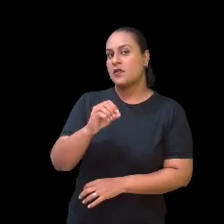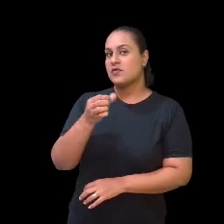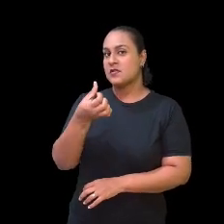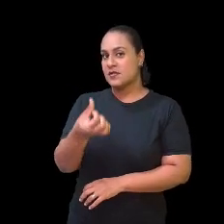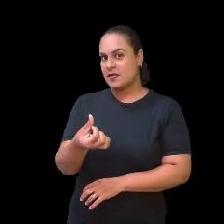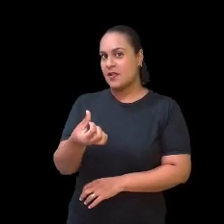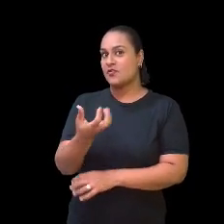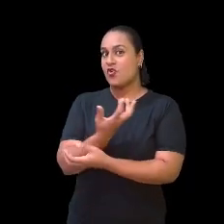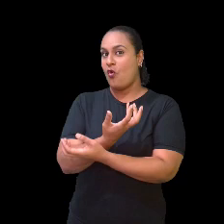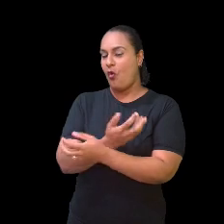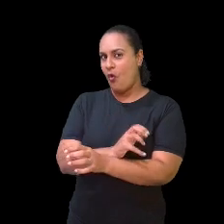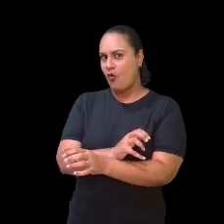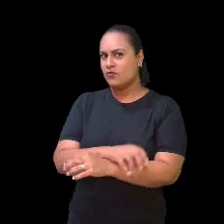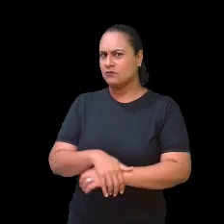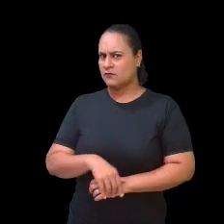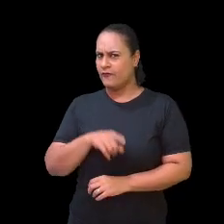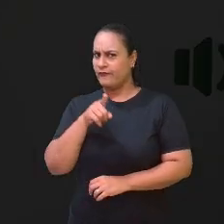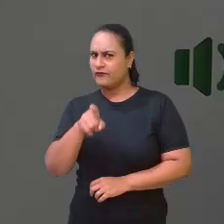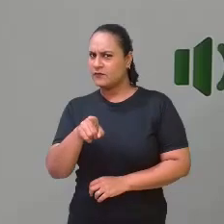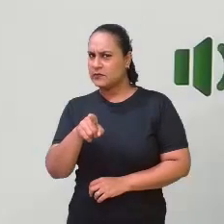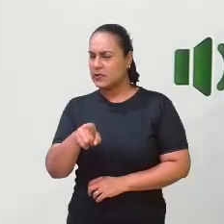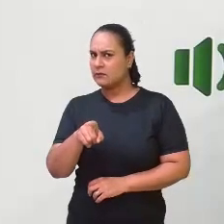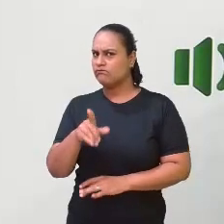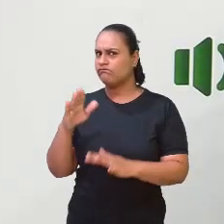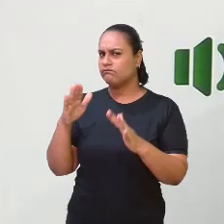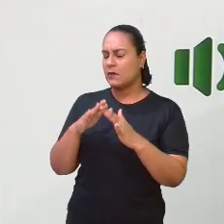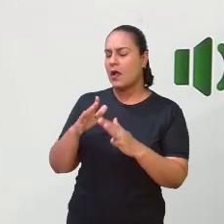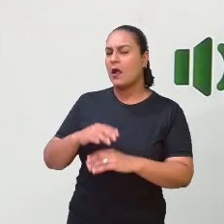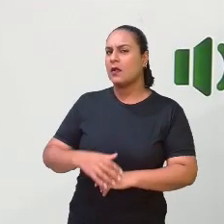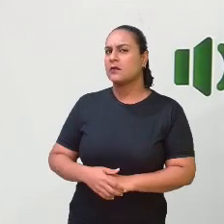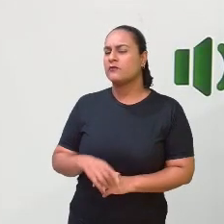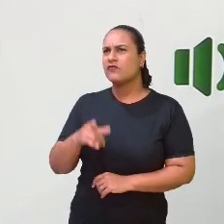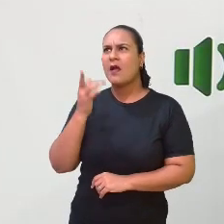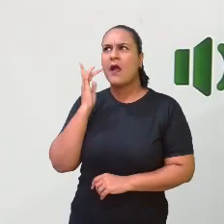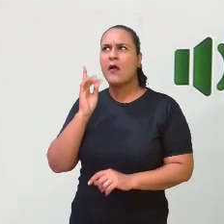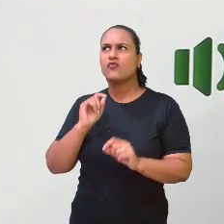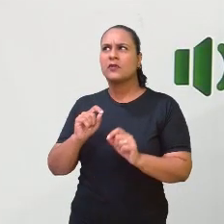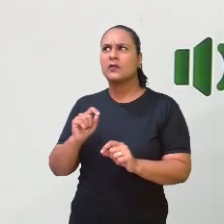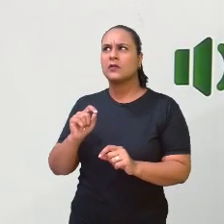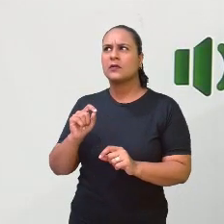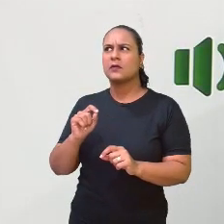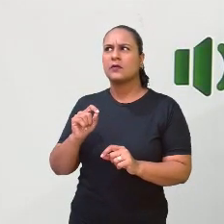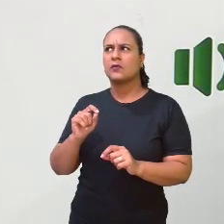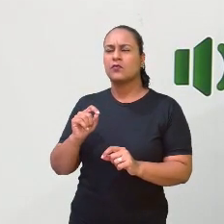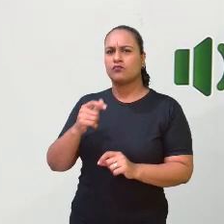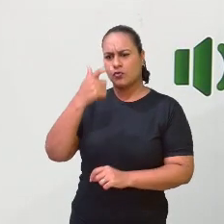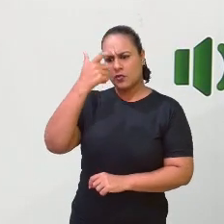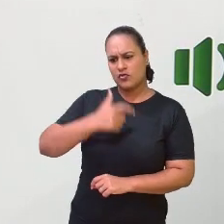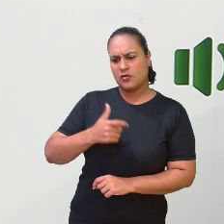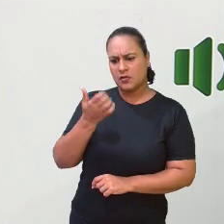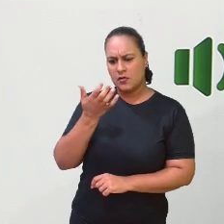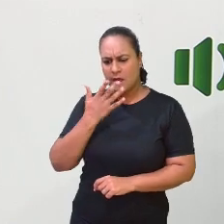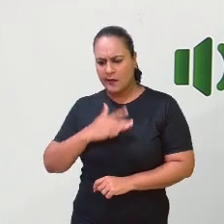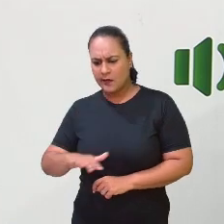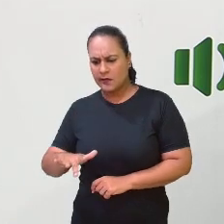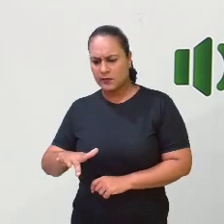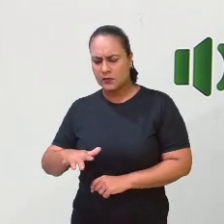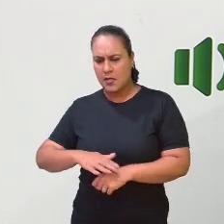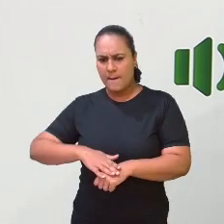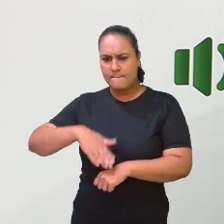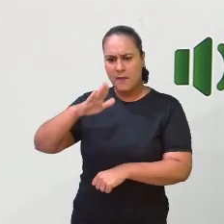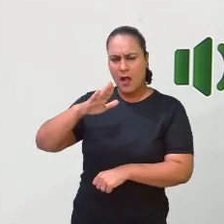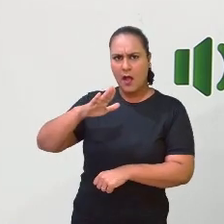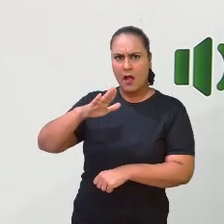ossos. Você que está em casa, acha que quando a gente é criança, a gente tem mais ossos ou